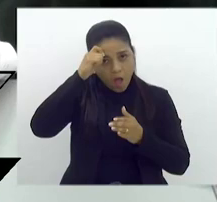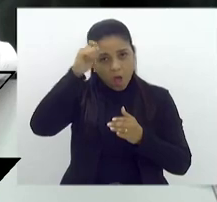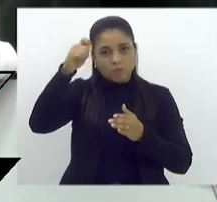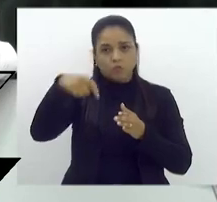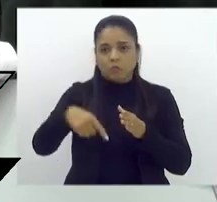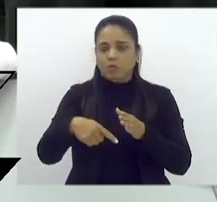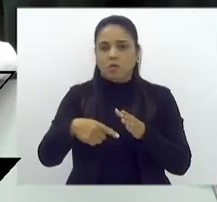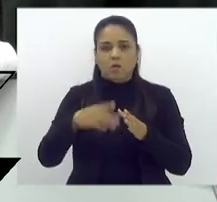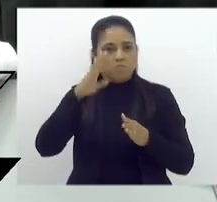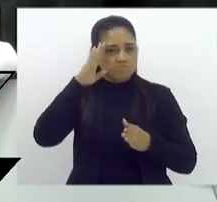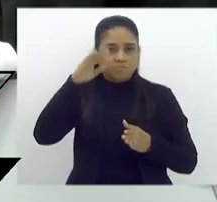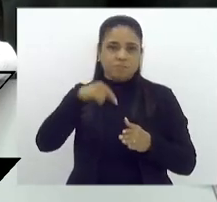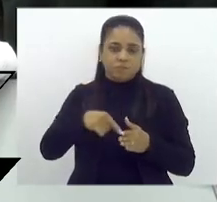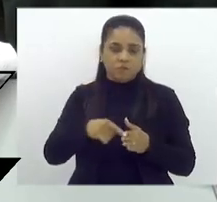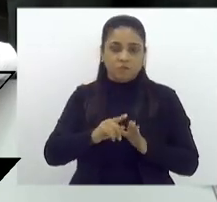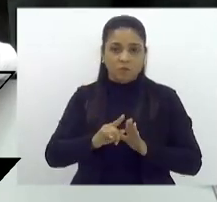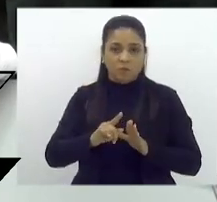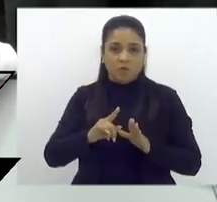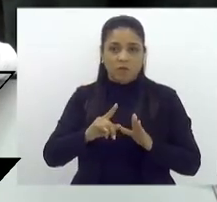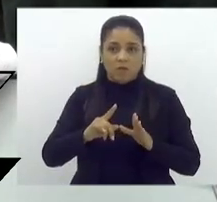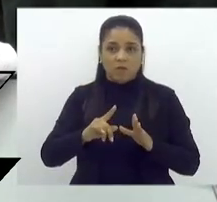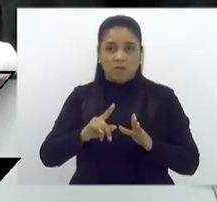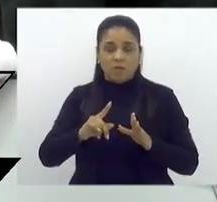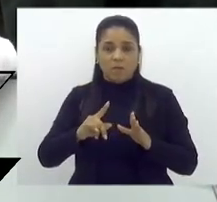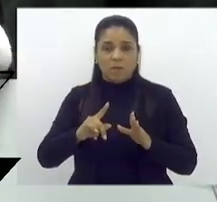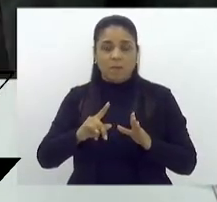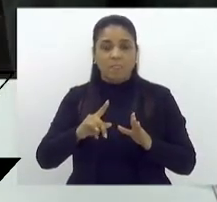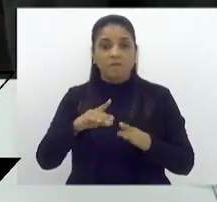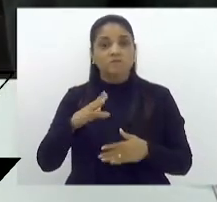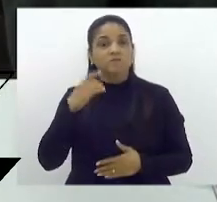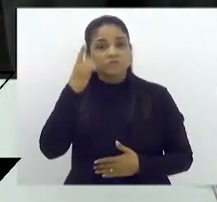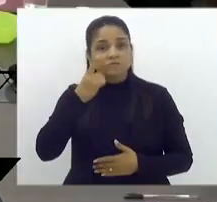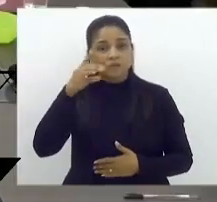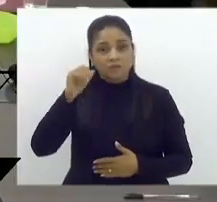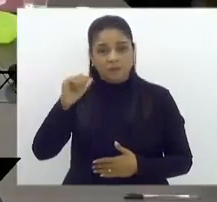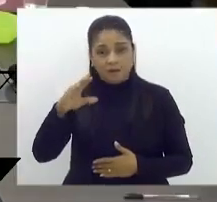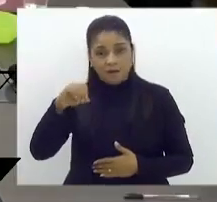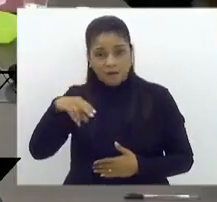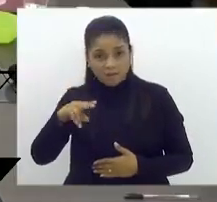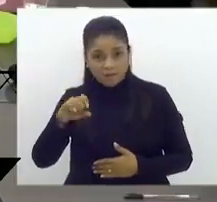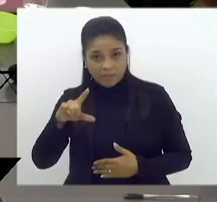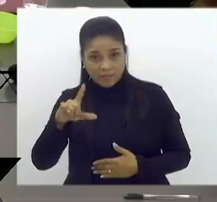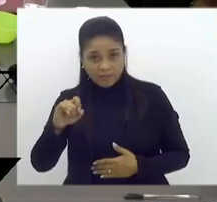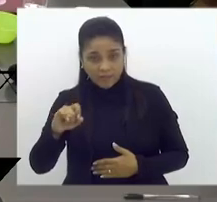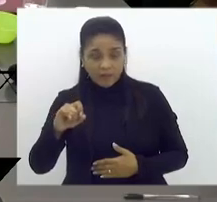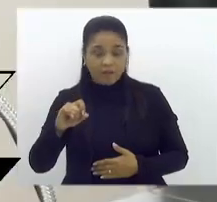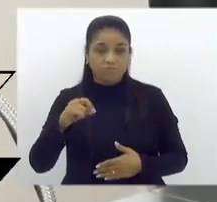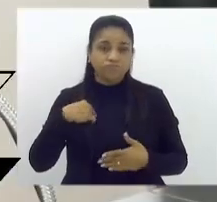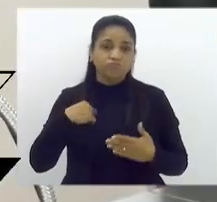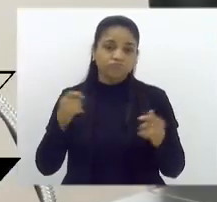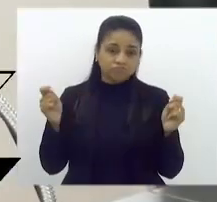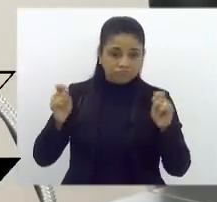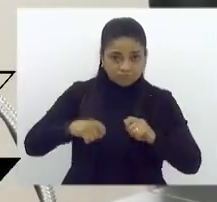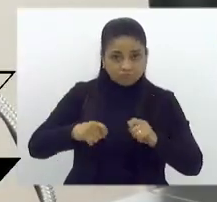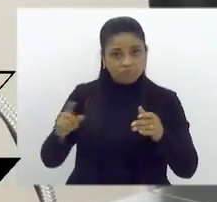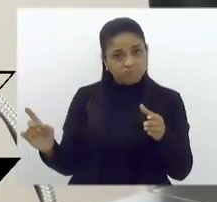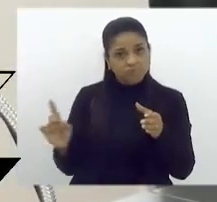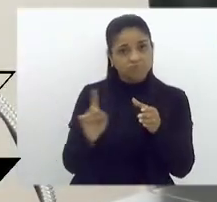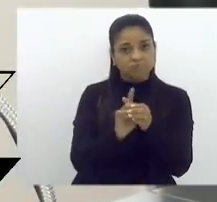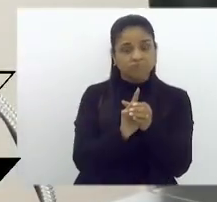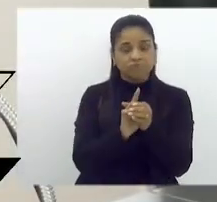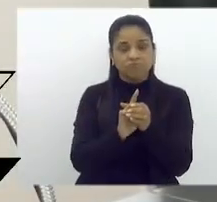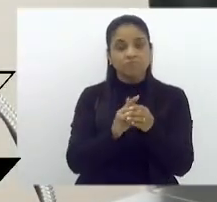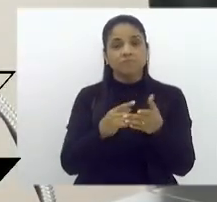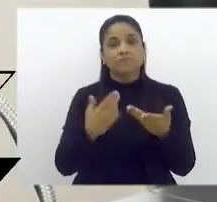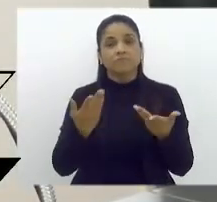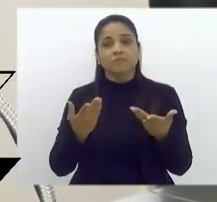essencial. Não, inclusive a própria assessoria do deputado Canella levanta a hipótese de uma autoria, um desiste do outro e uma autoria. Mas o que eu